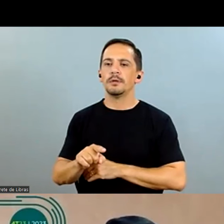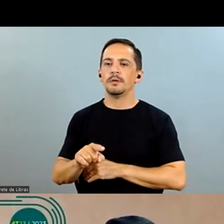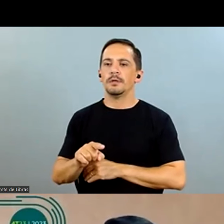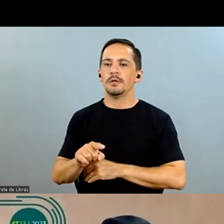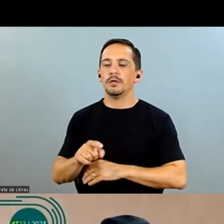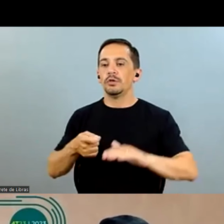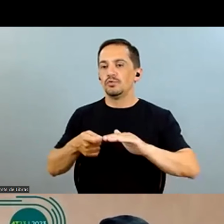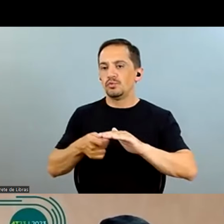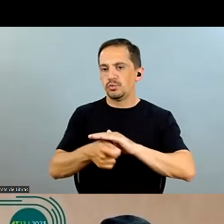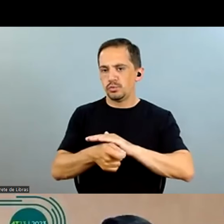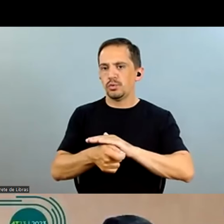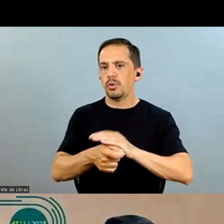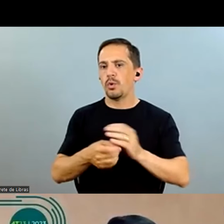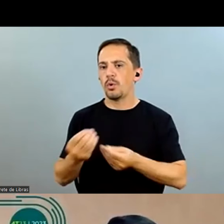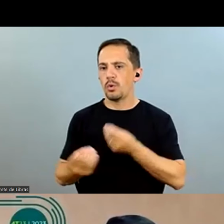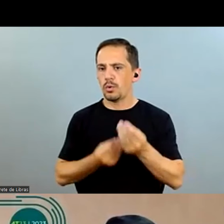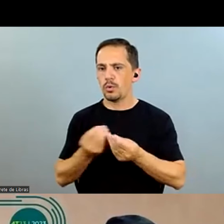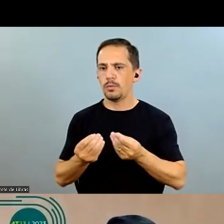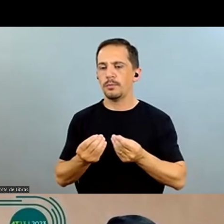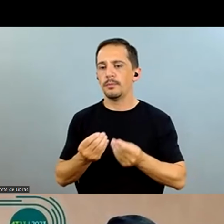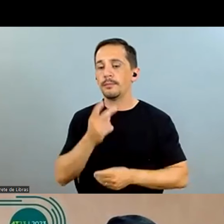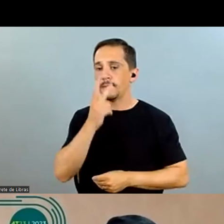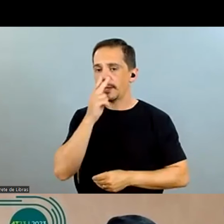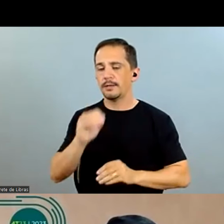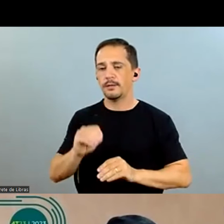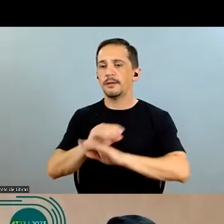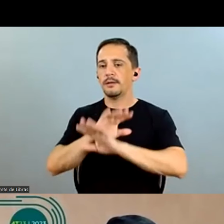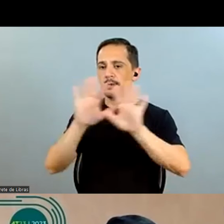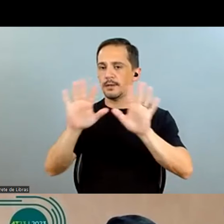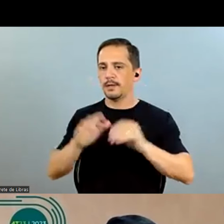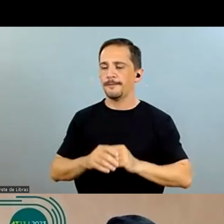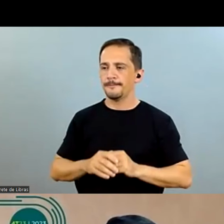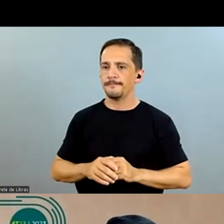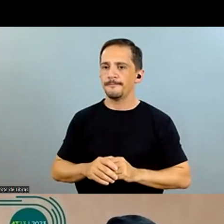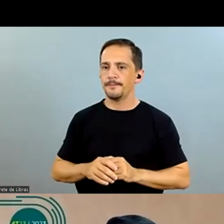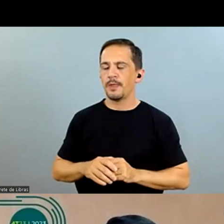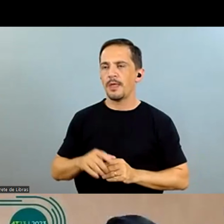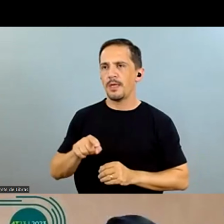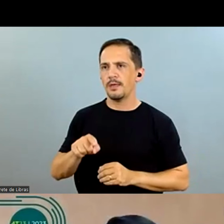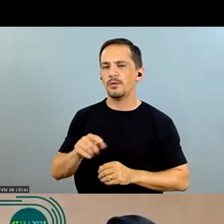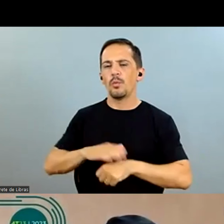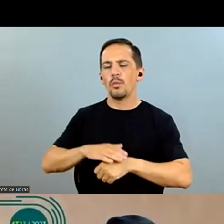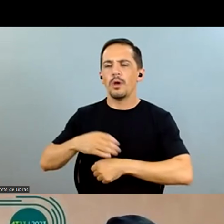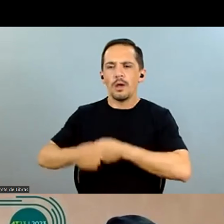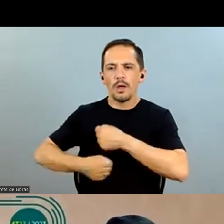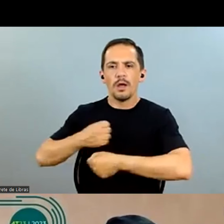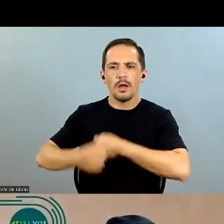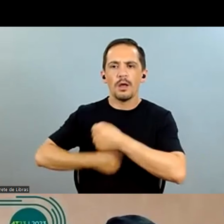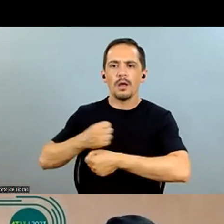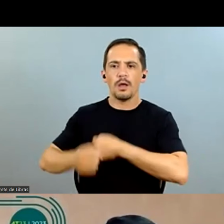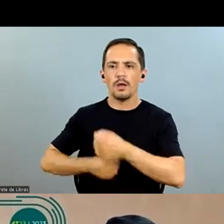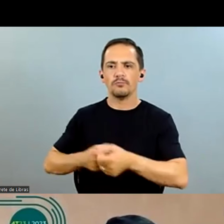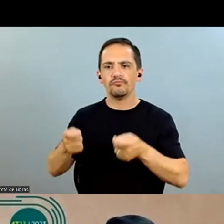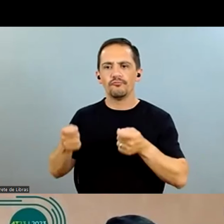clara e podemos ver as tendências seculares que sustentam a tese se amadurecendo como um com o passar dos anos no entanto o que temos